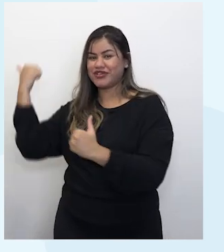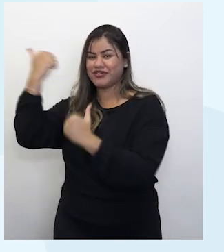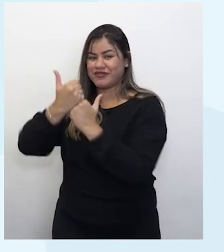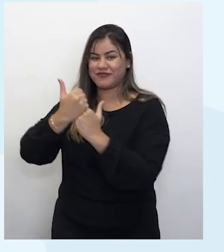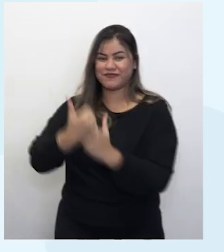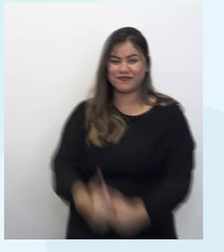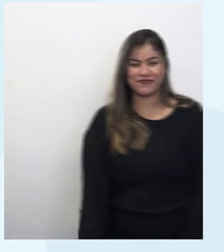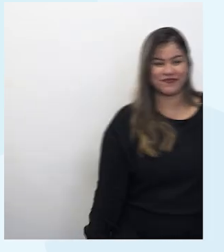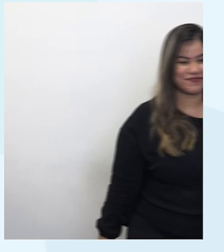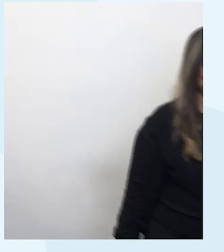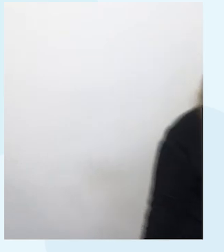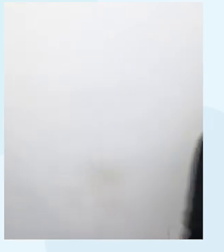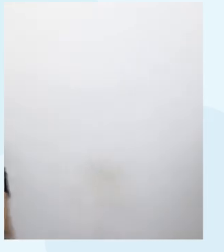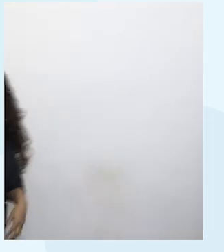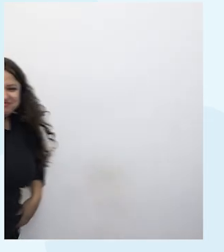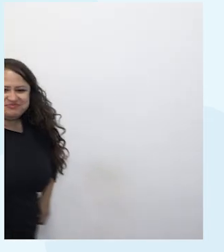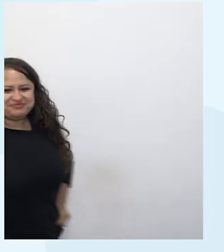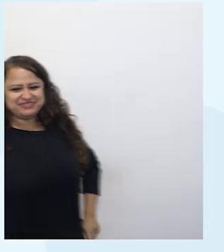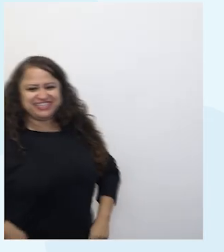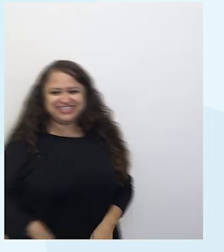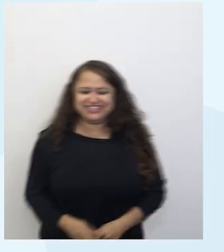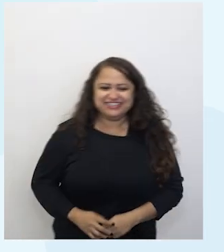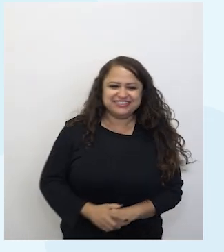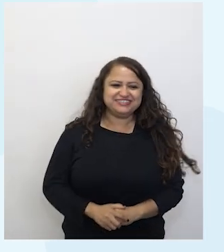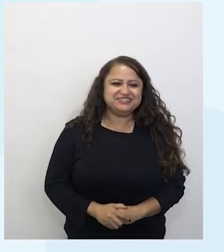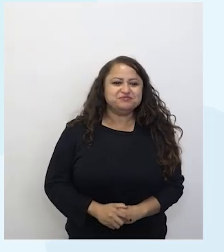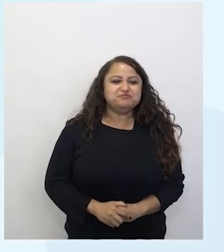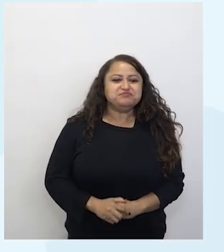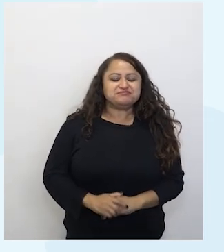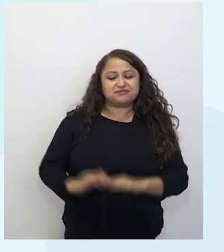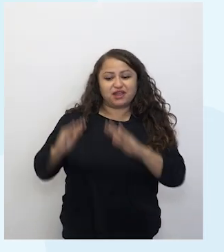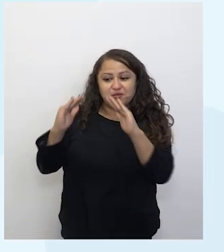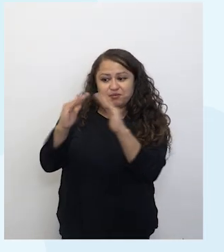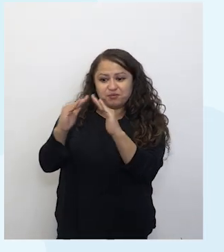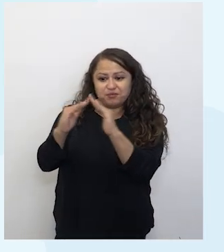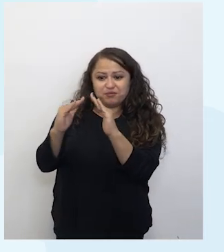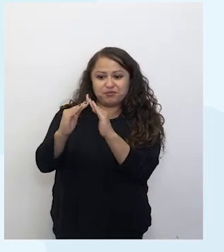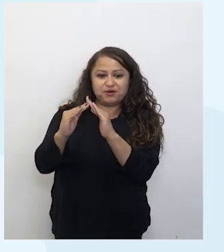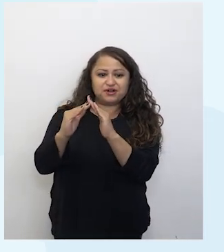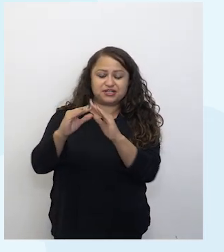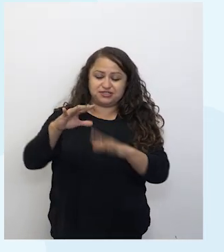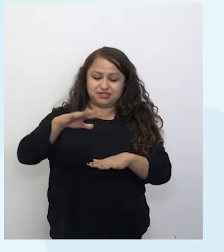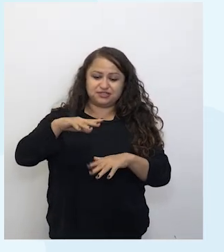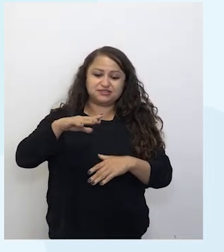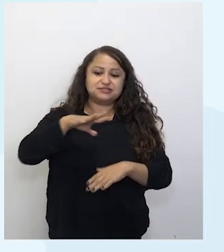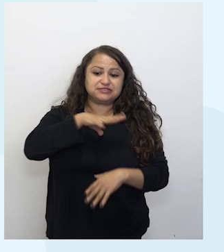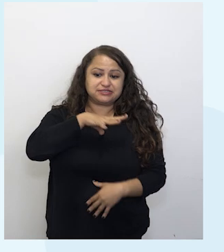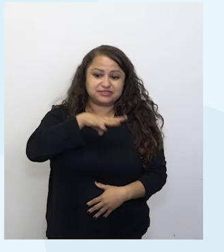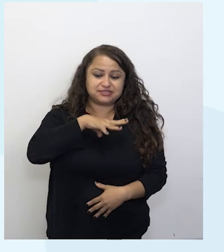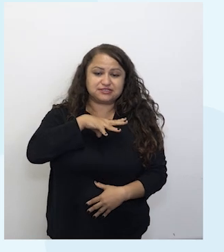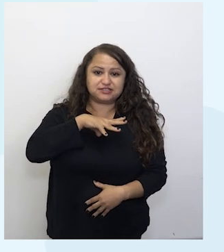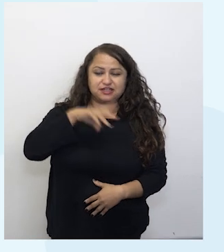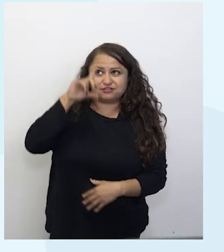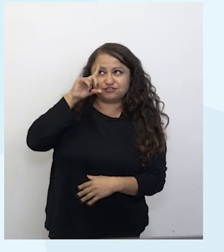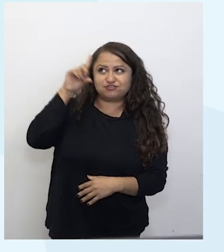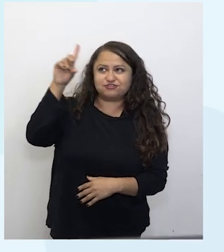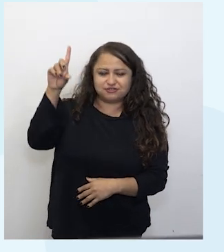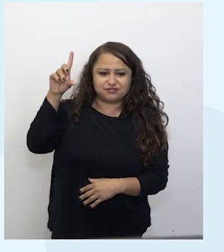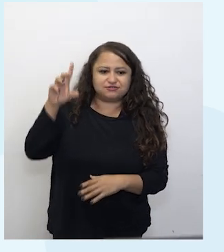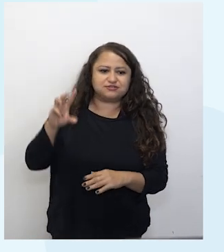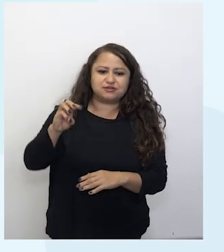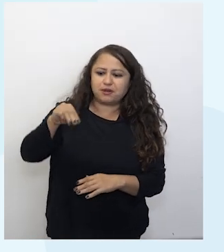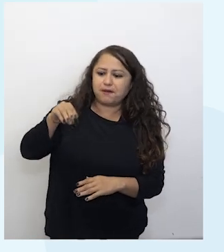Marques. Então, ele é morador da Cidade de Deus, que fica lá no Rio de Janeiro. Ele é professor engajado na luta contra